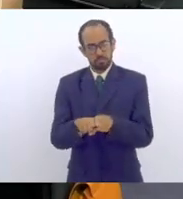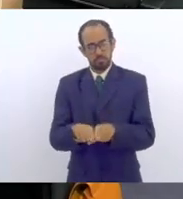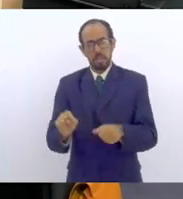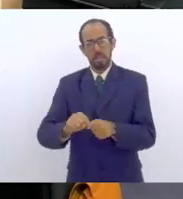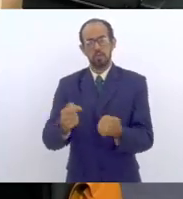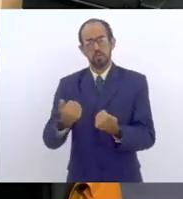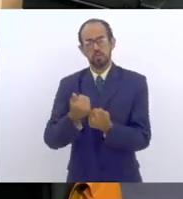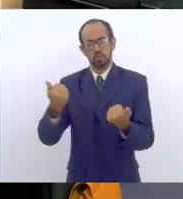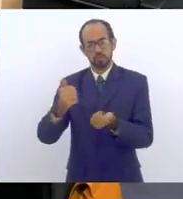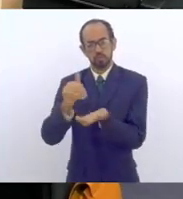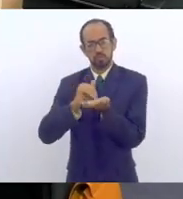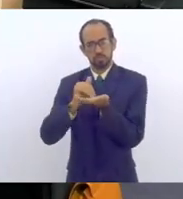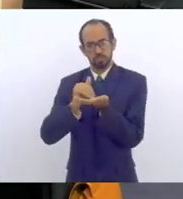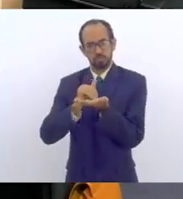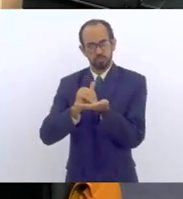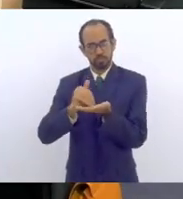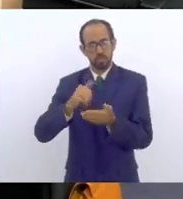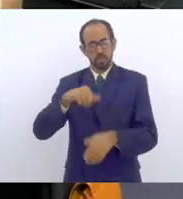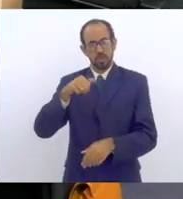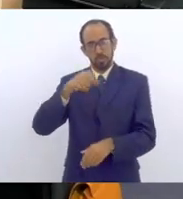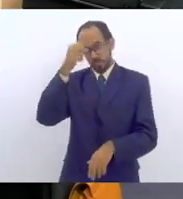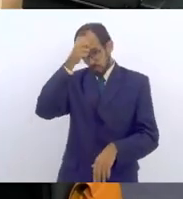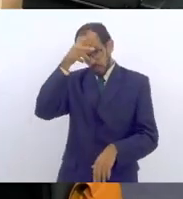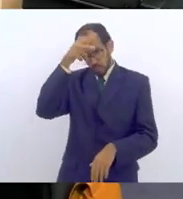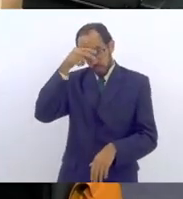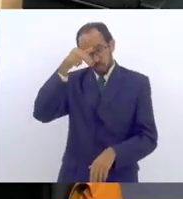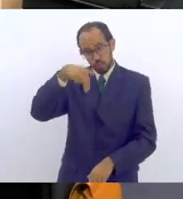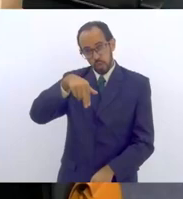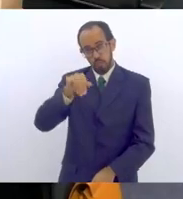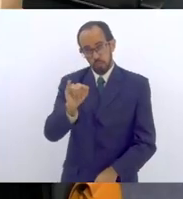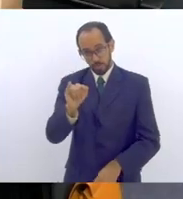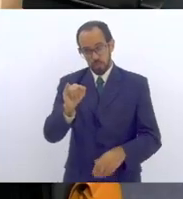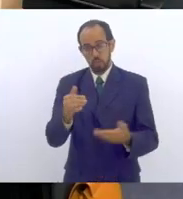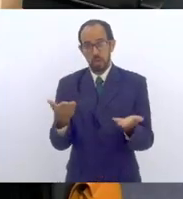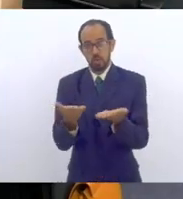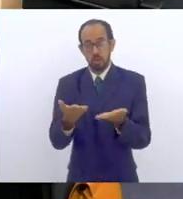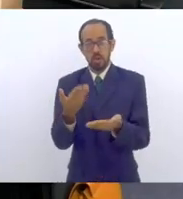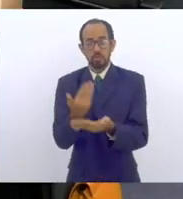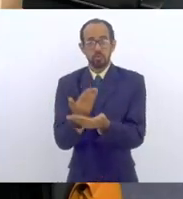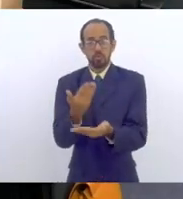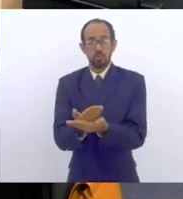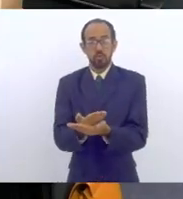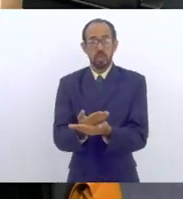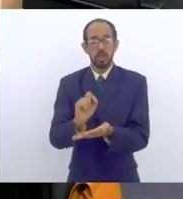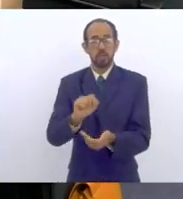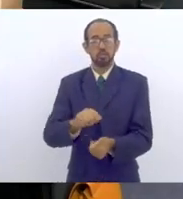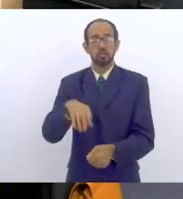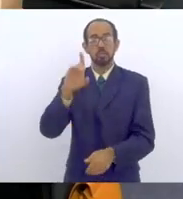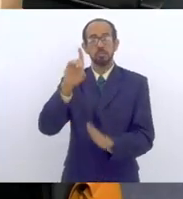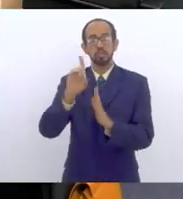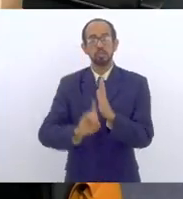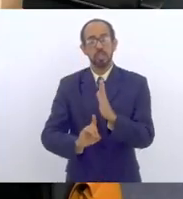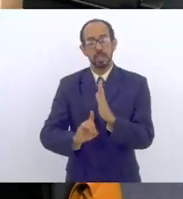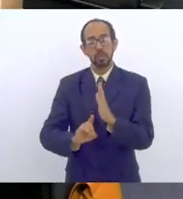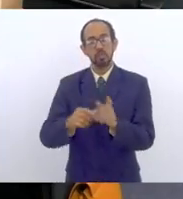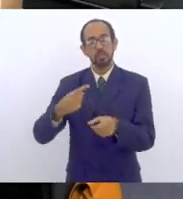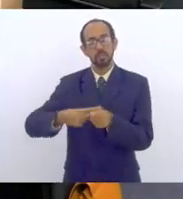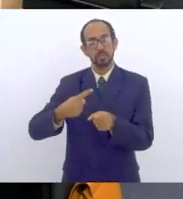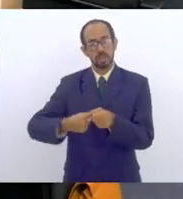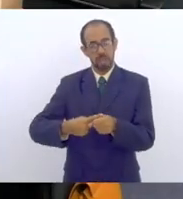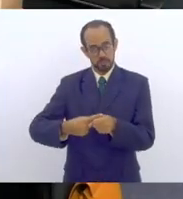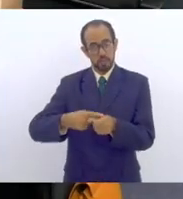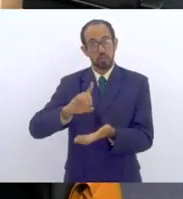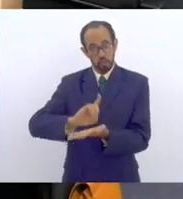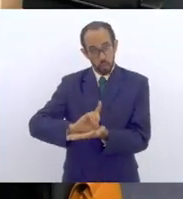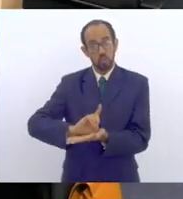superintendente na Prefeitura de Nova Iguaçu está doutorando da cidade pela UERJ e é mestre em